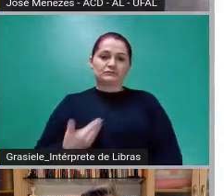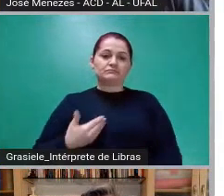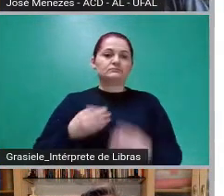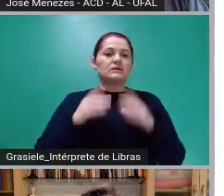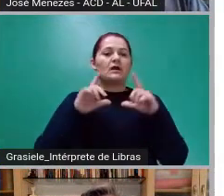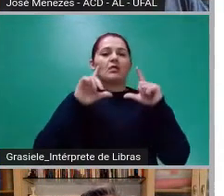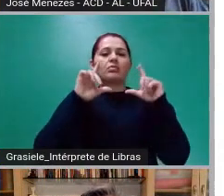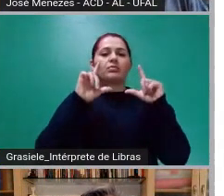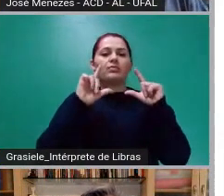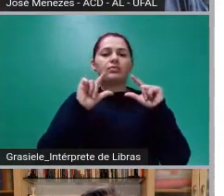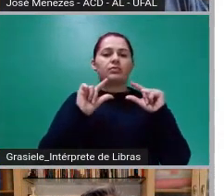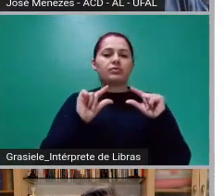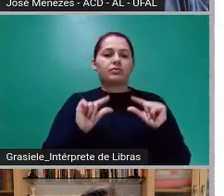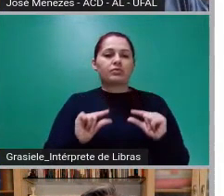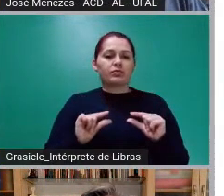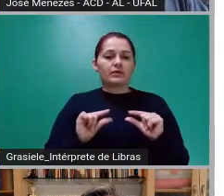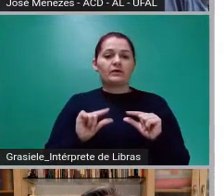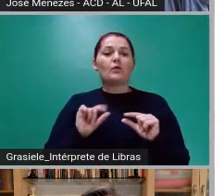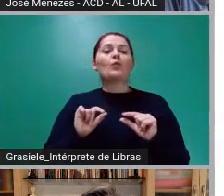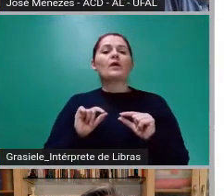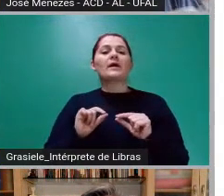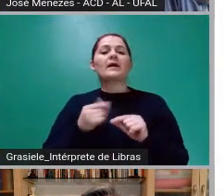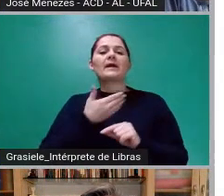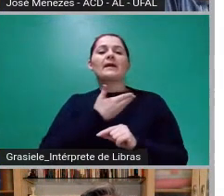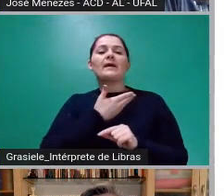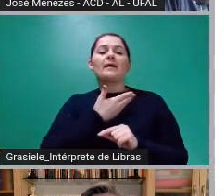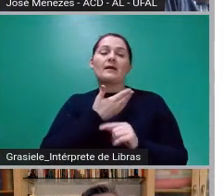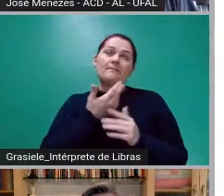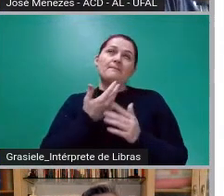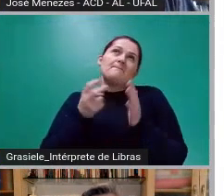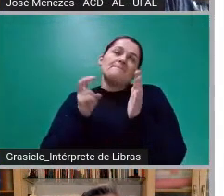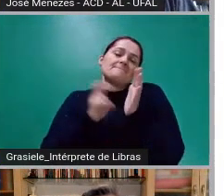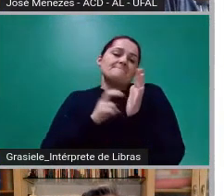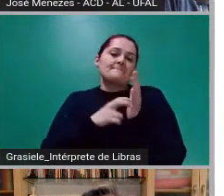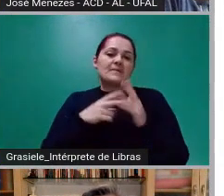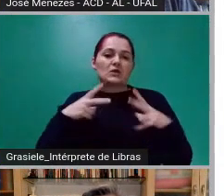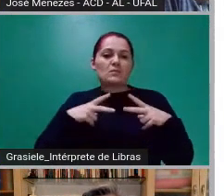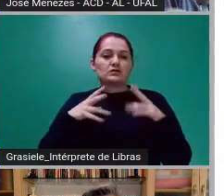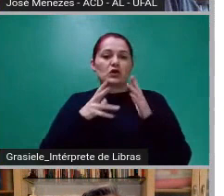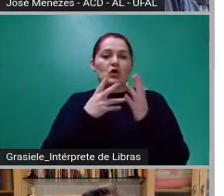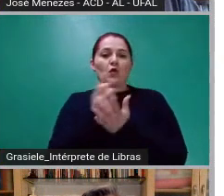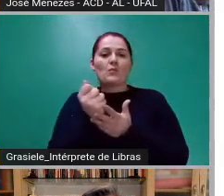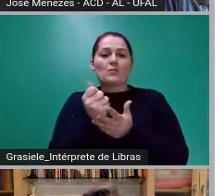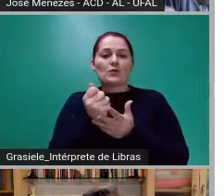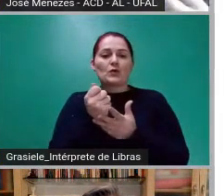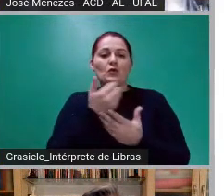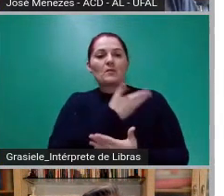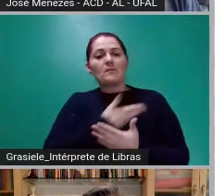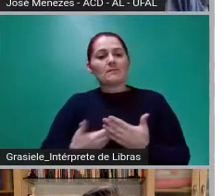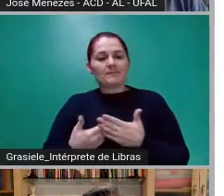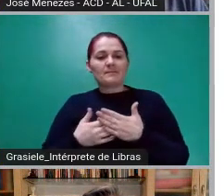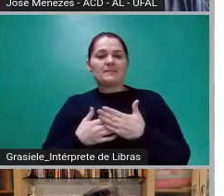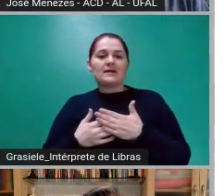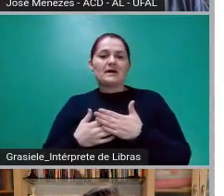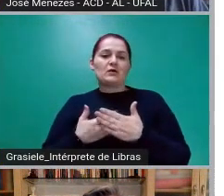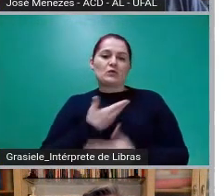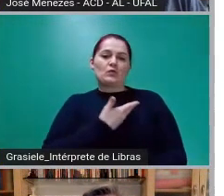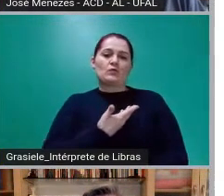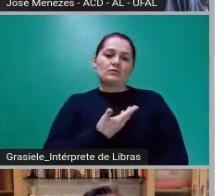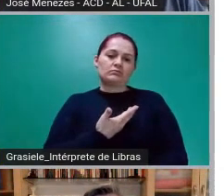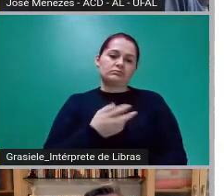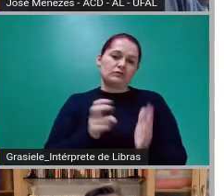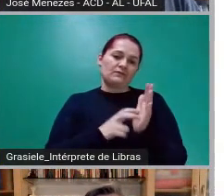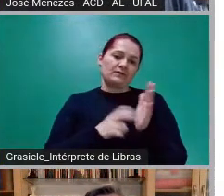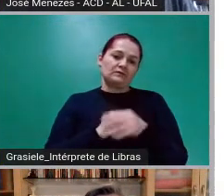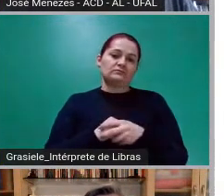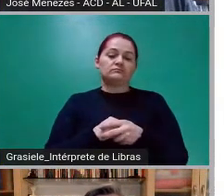e os bancos privados acabaram absorvendo. Então, com o discurso de transparência e de controle de gastos, se criou a Lei de